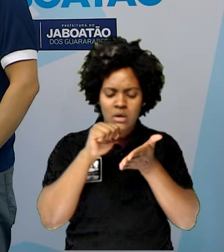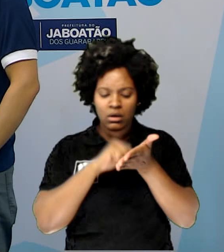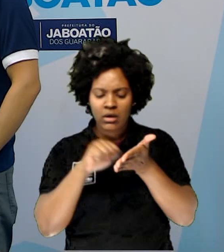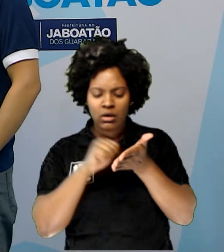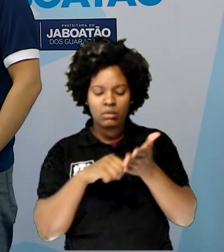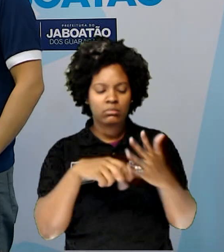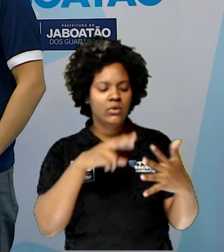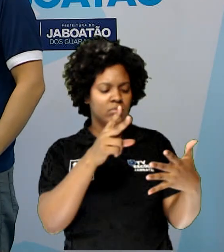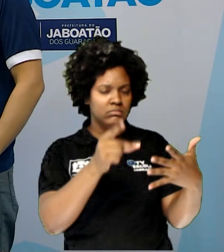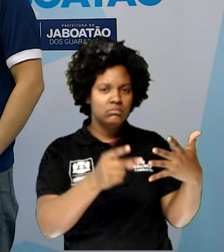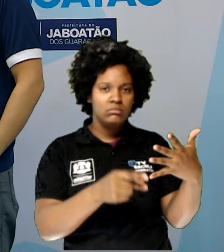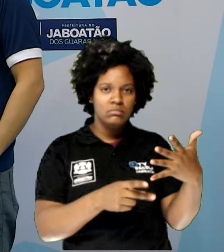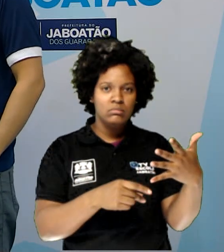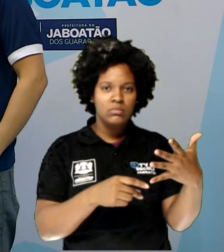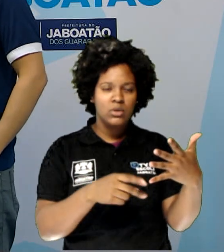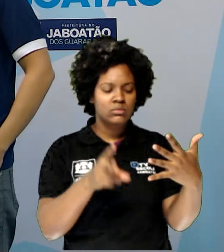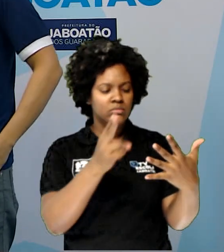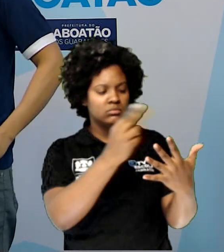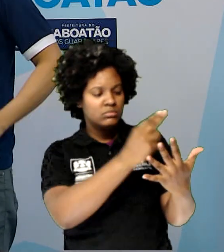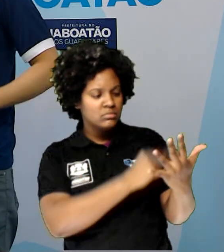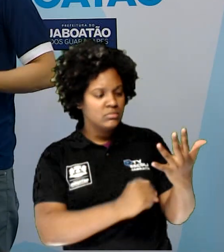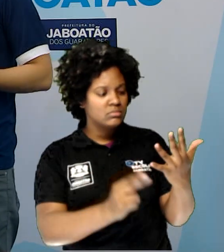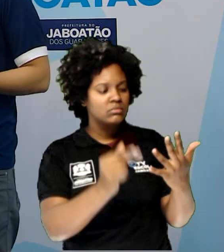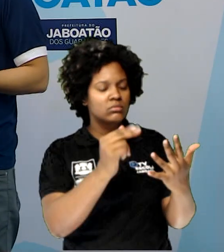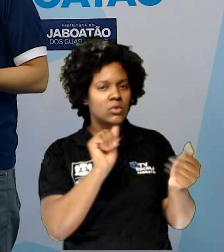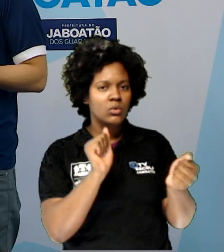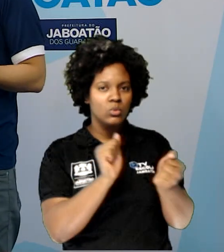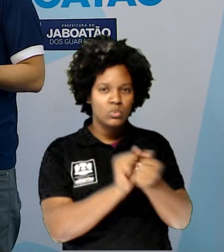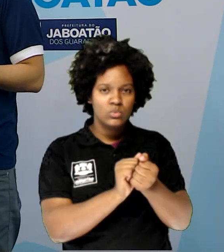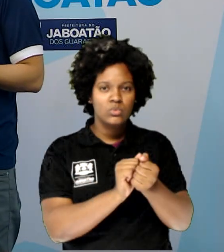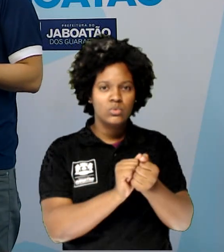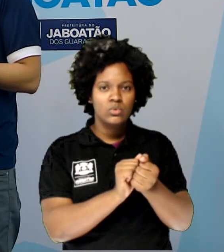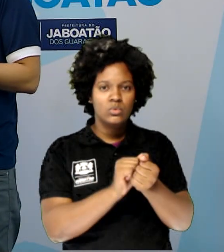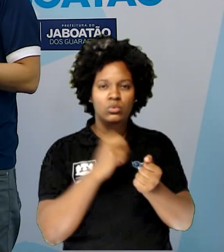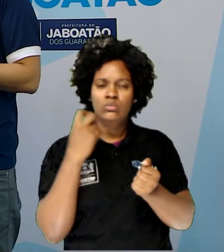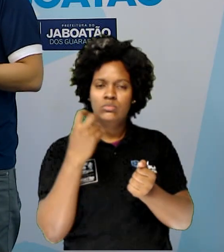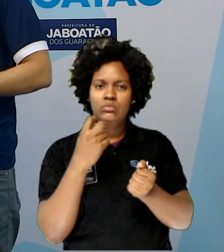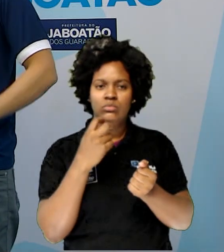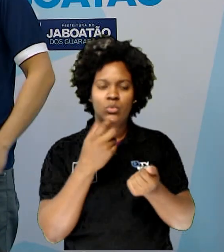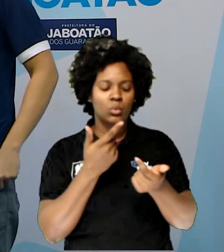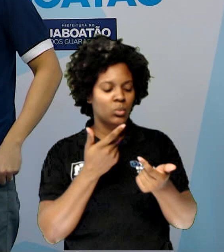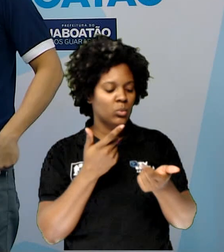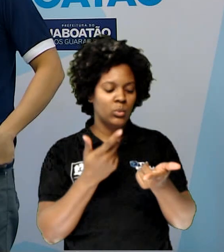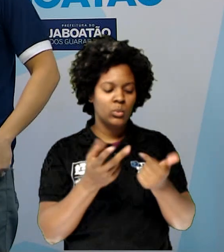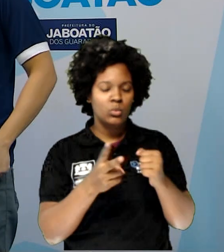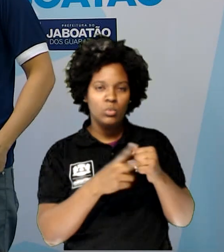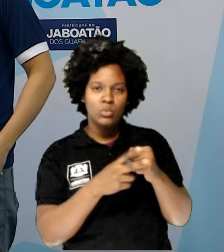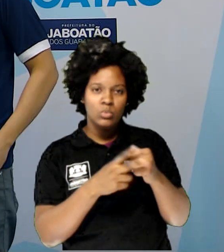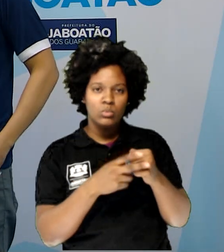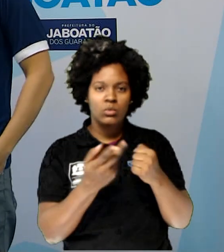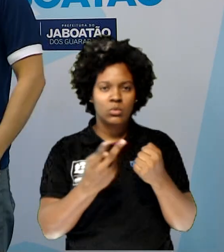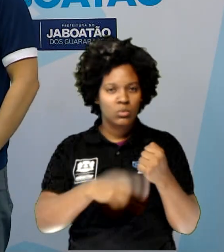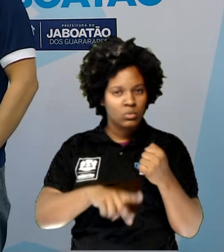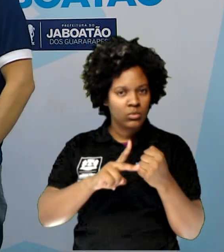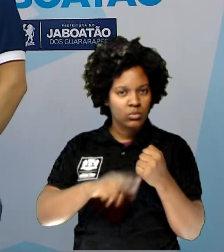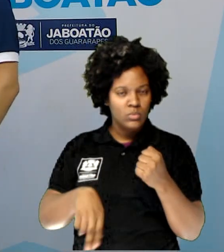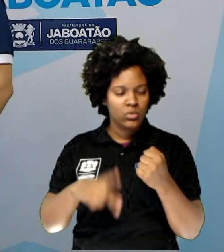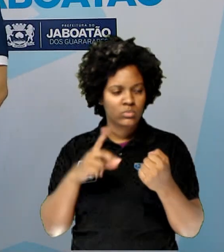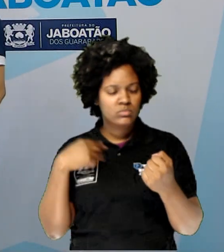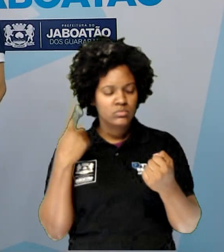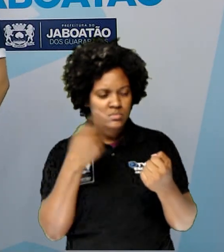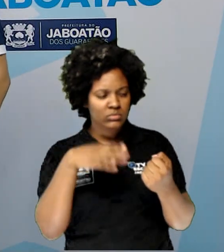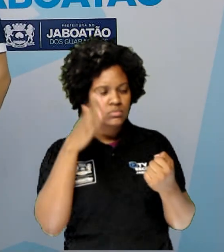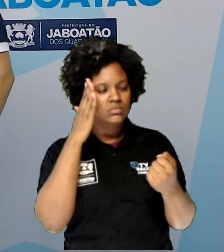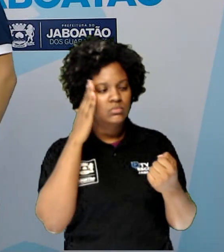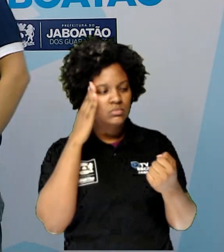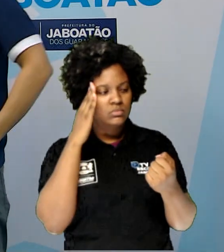não verbais, que são os desenhos. Juntando o verbal e o não verbal, a gente consegue fazer a interpretação. Aqui a gente encontra